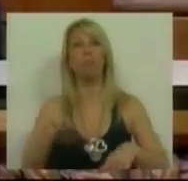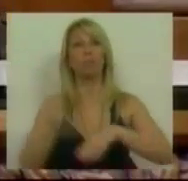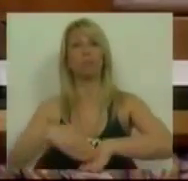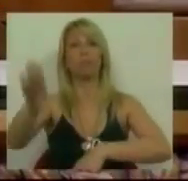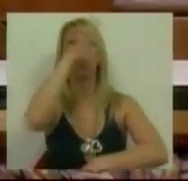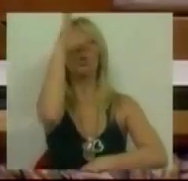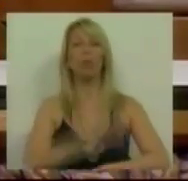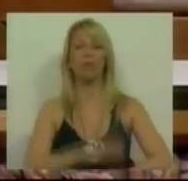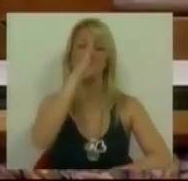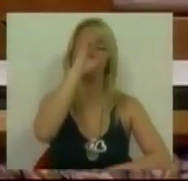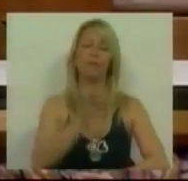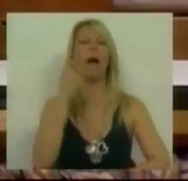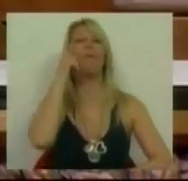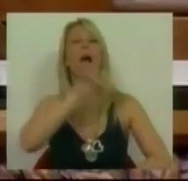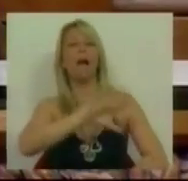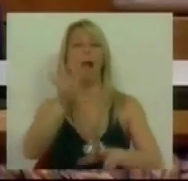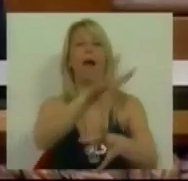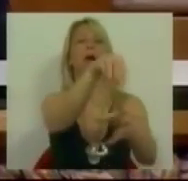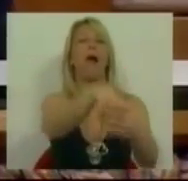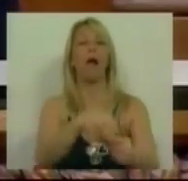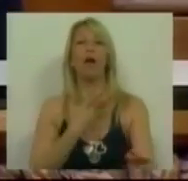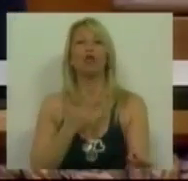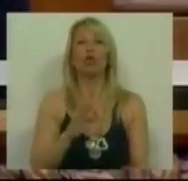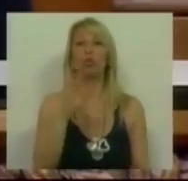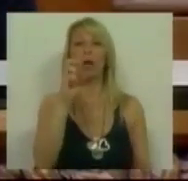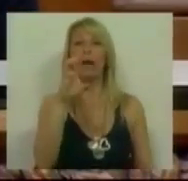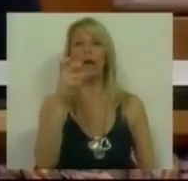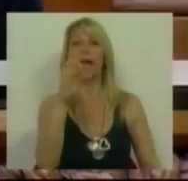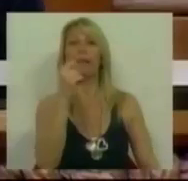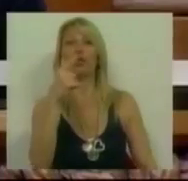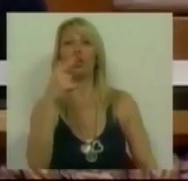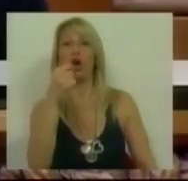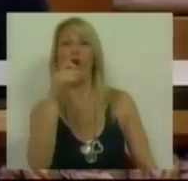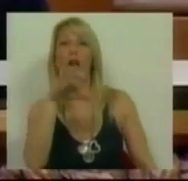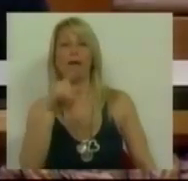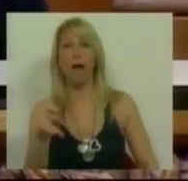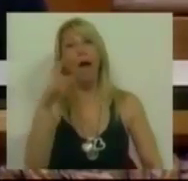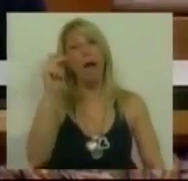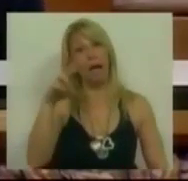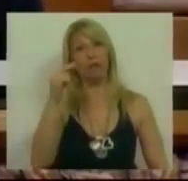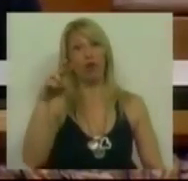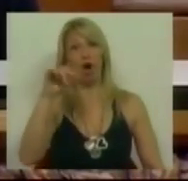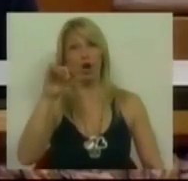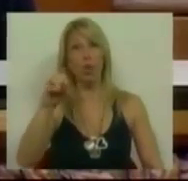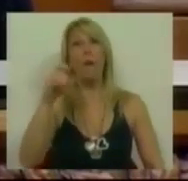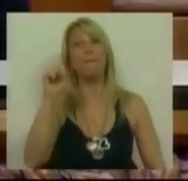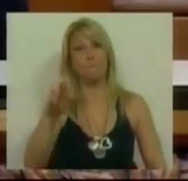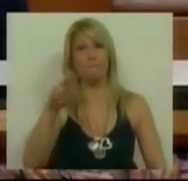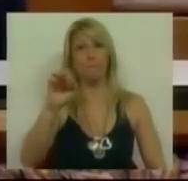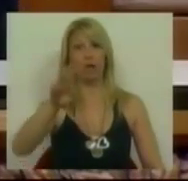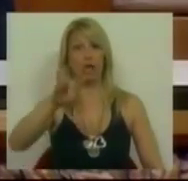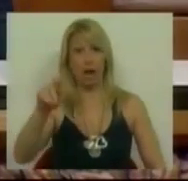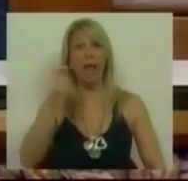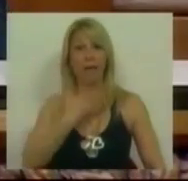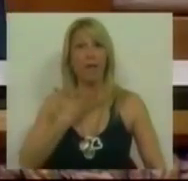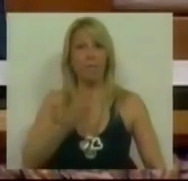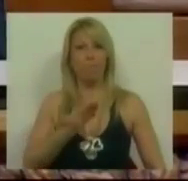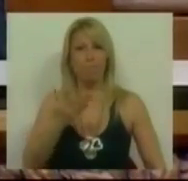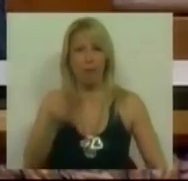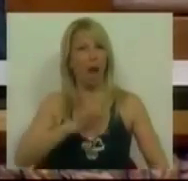mete com o Dr. Catroga, com o Dr. António Mexia e com a EDP, leva. Já com o novo Secretário de Estado, o Governo anunciou